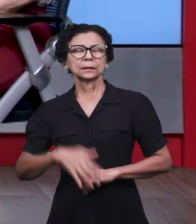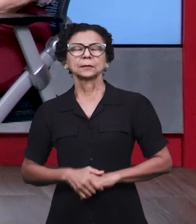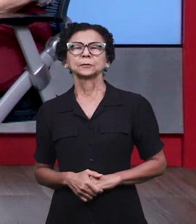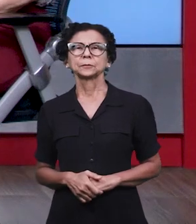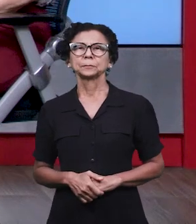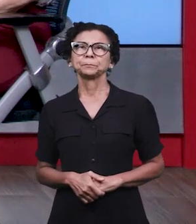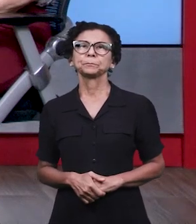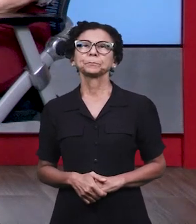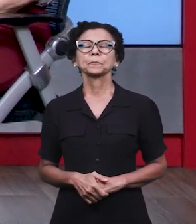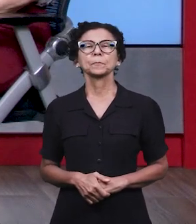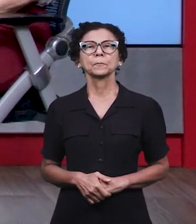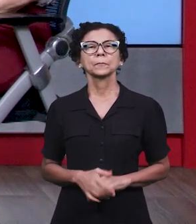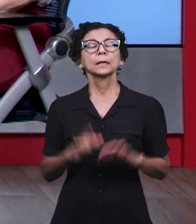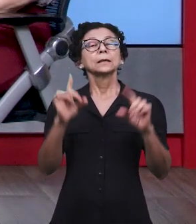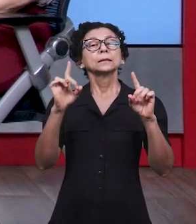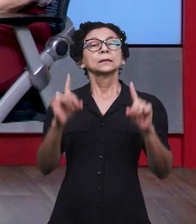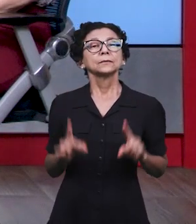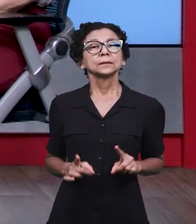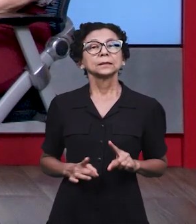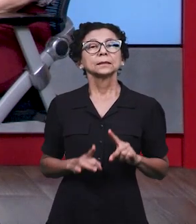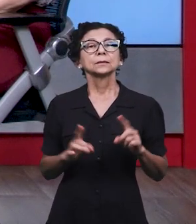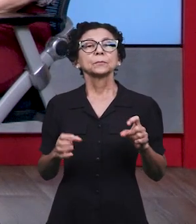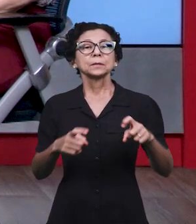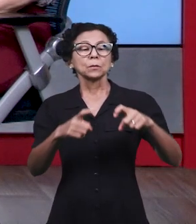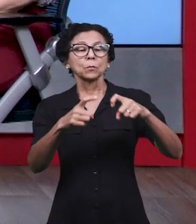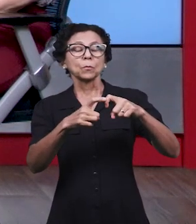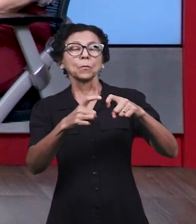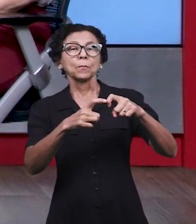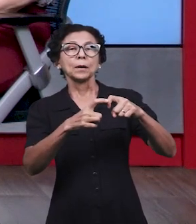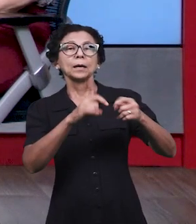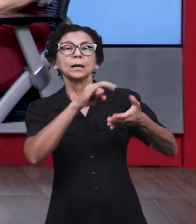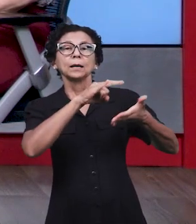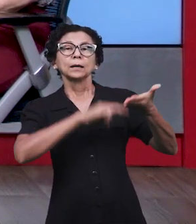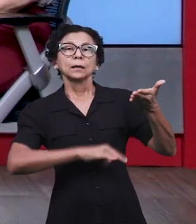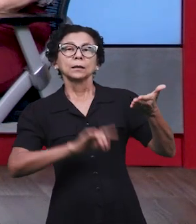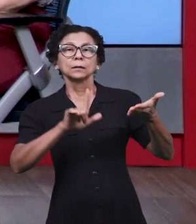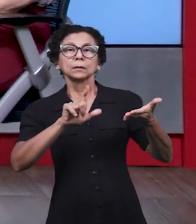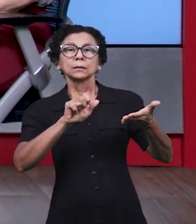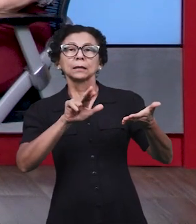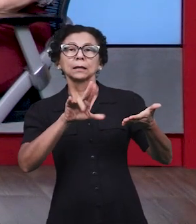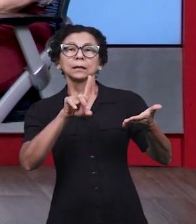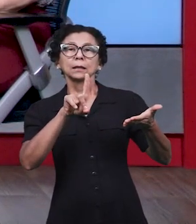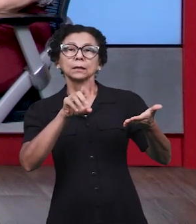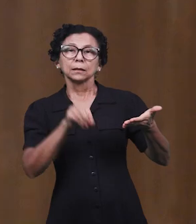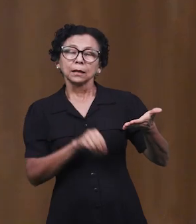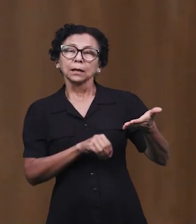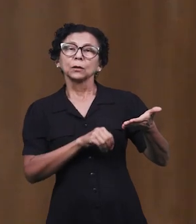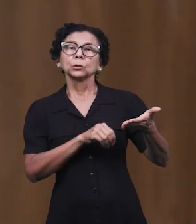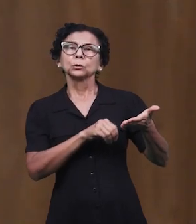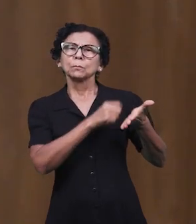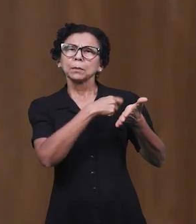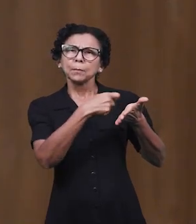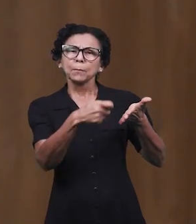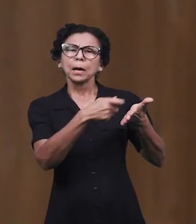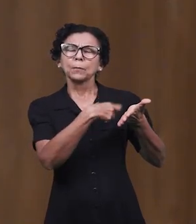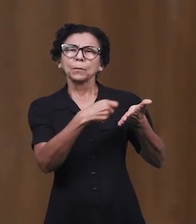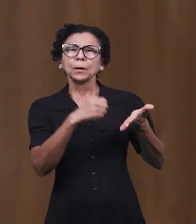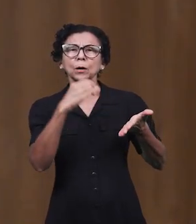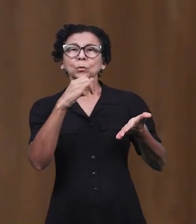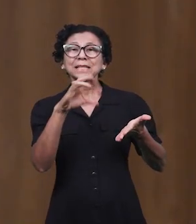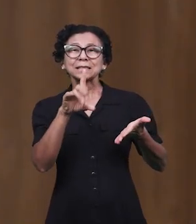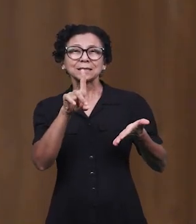deficiência? Precisa ter laudo. Laudo médico atestando, né, qual a deficiência, o CID é